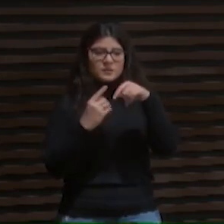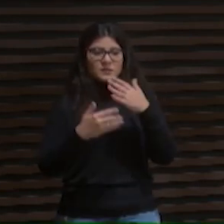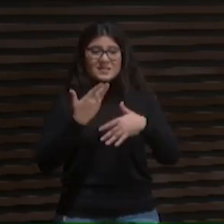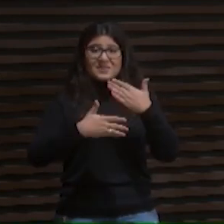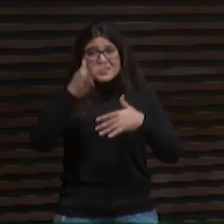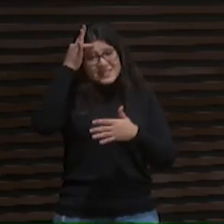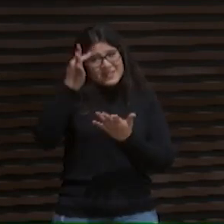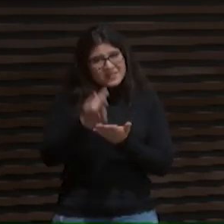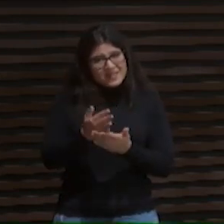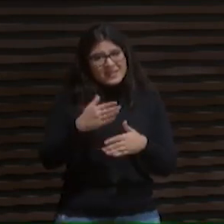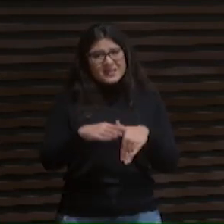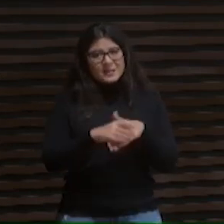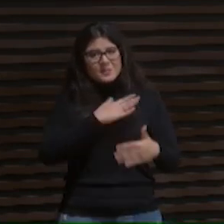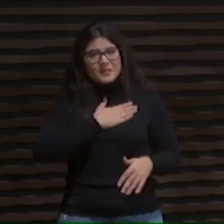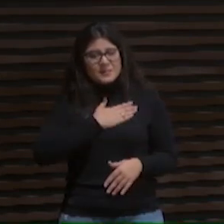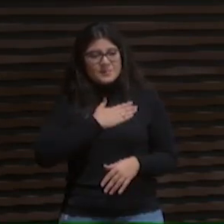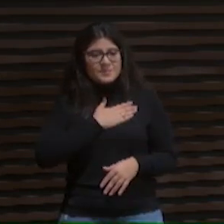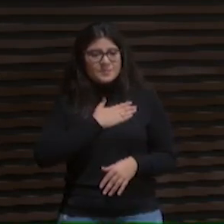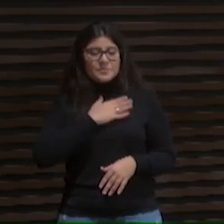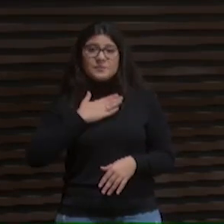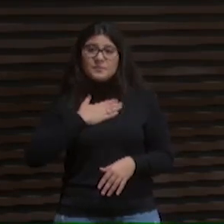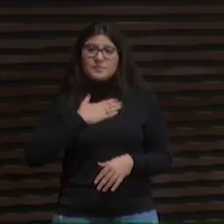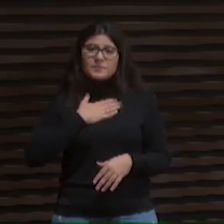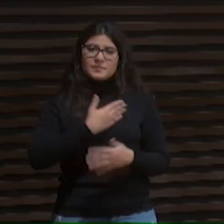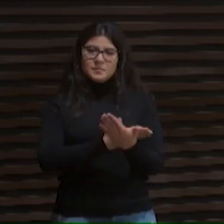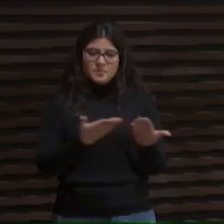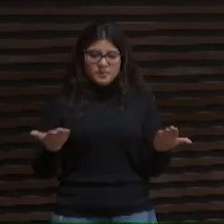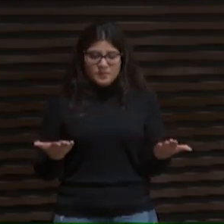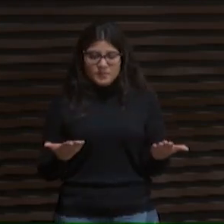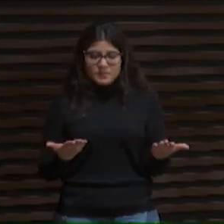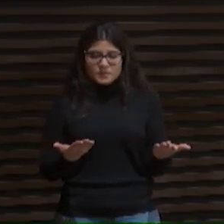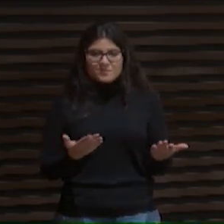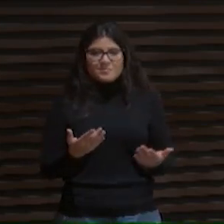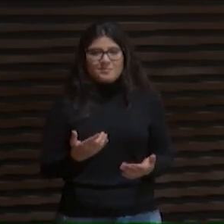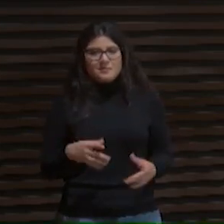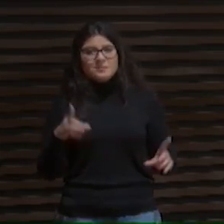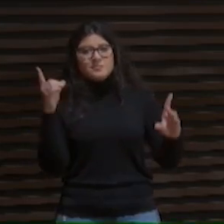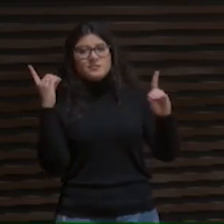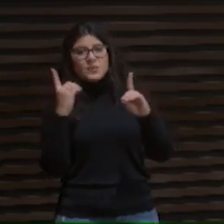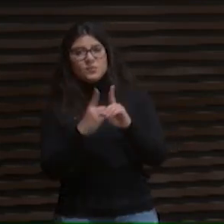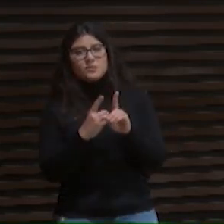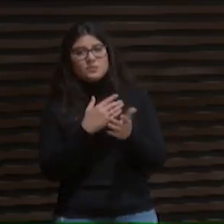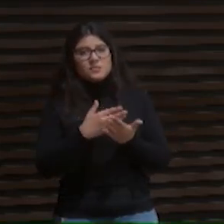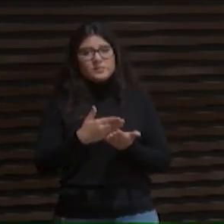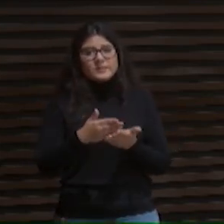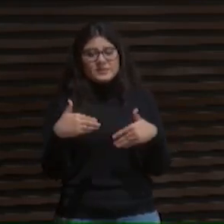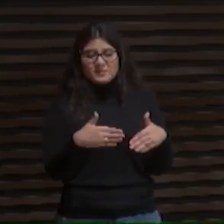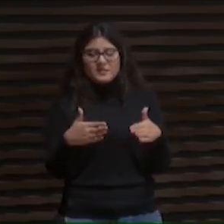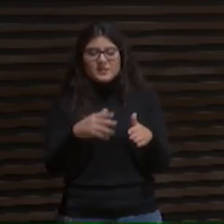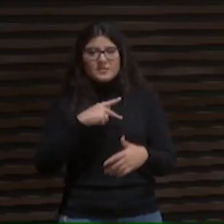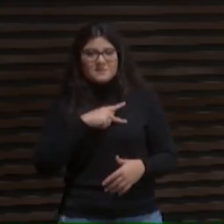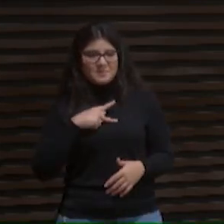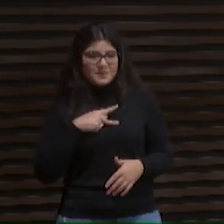fé em mim. Meus irmãos, no encontro começa a caminhada de Paulo, e